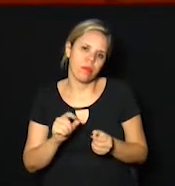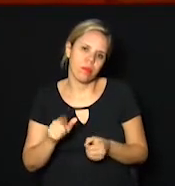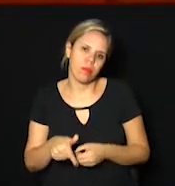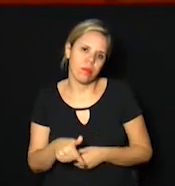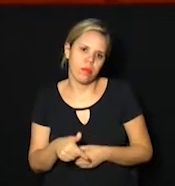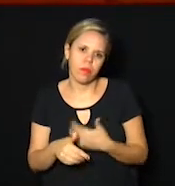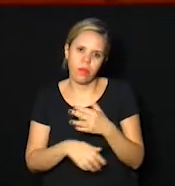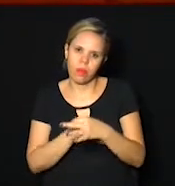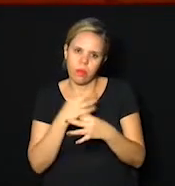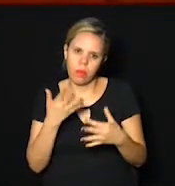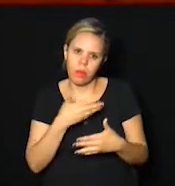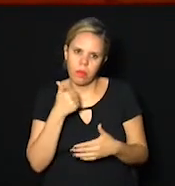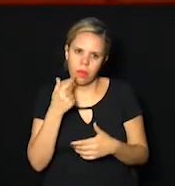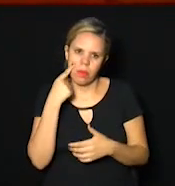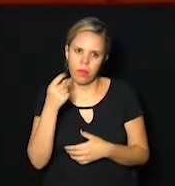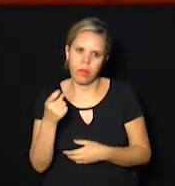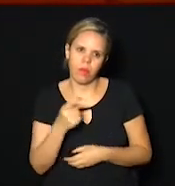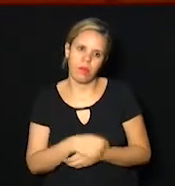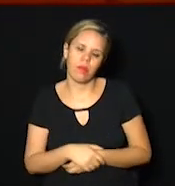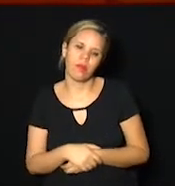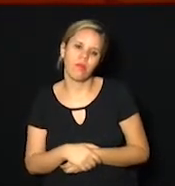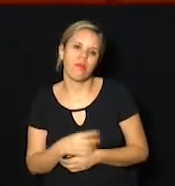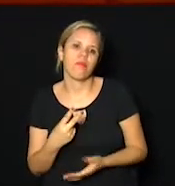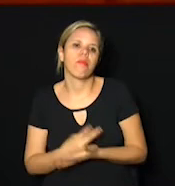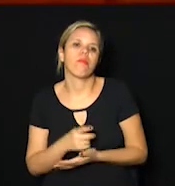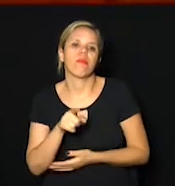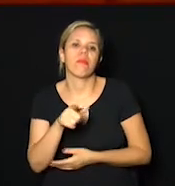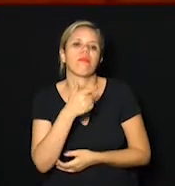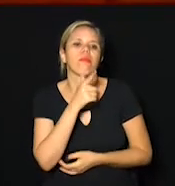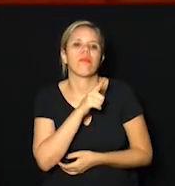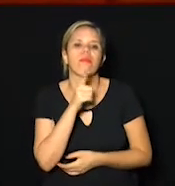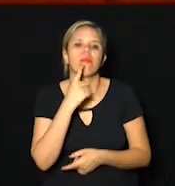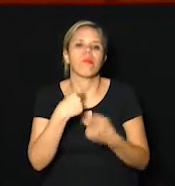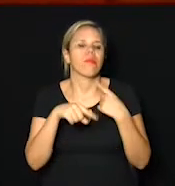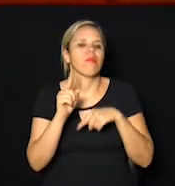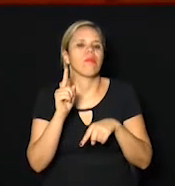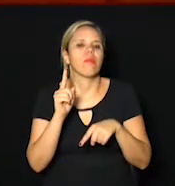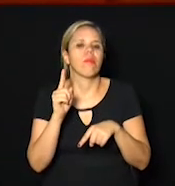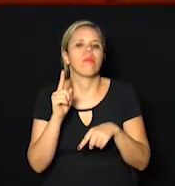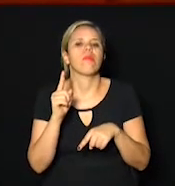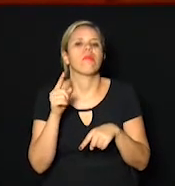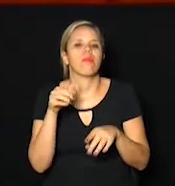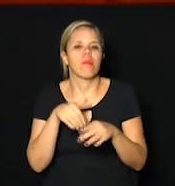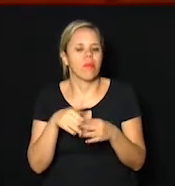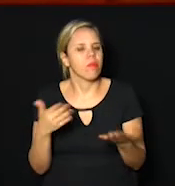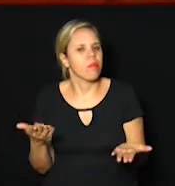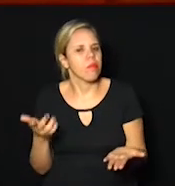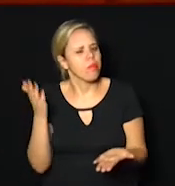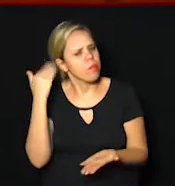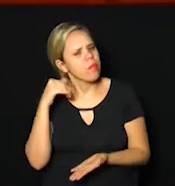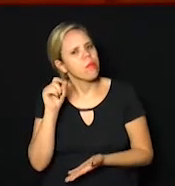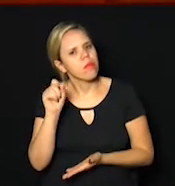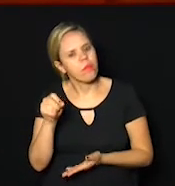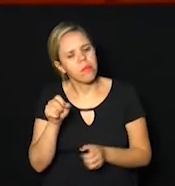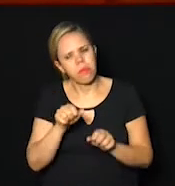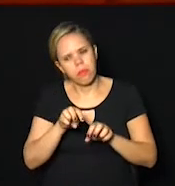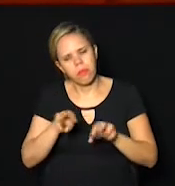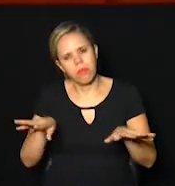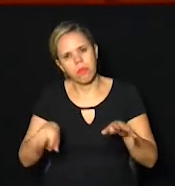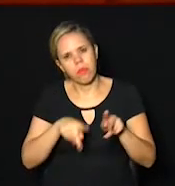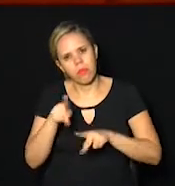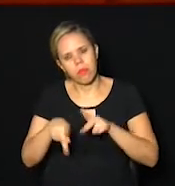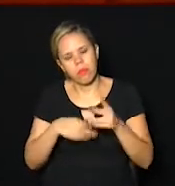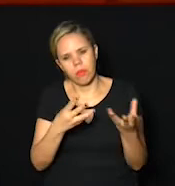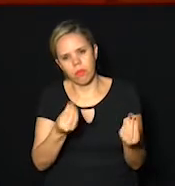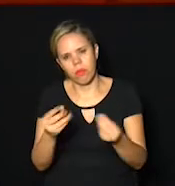caminho é muito mais interessante. E mesmo que você não consiga sucesso eleitoral, mas saber que milhares de pessoas, centenas